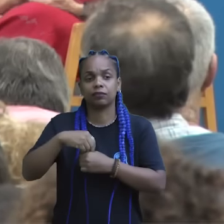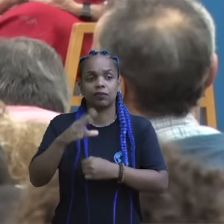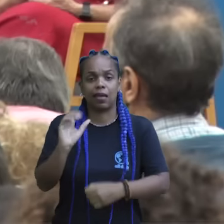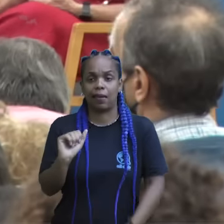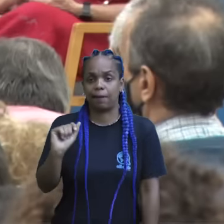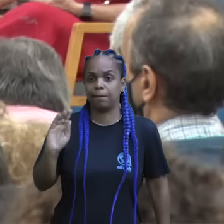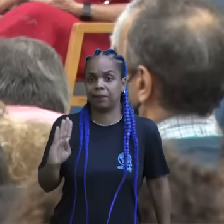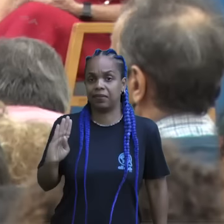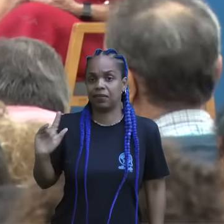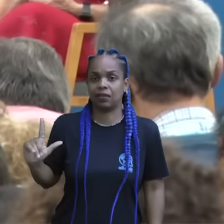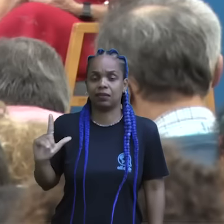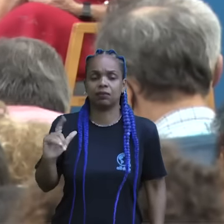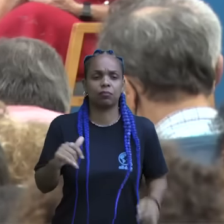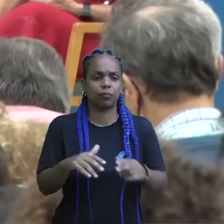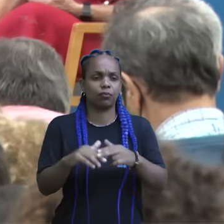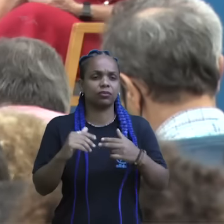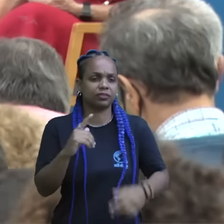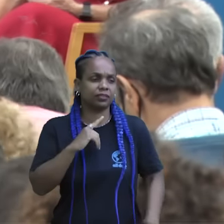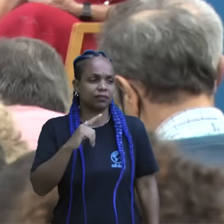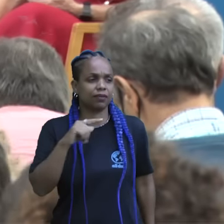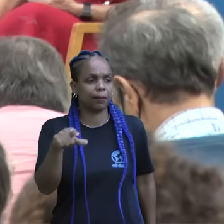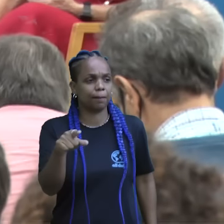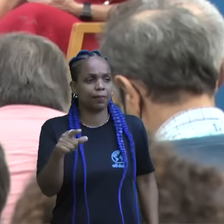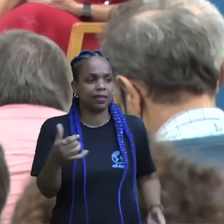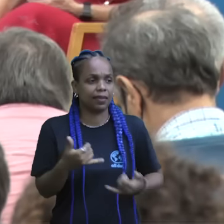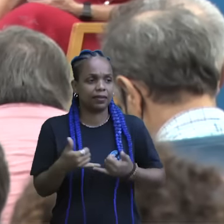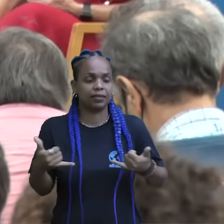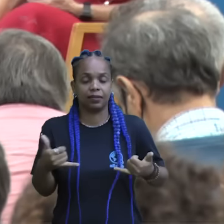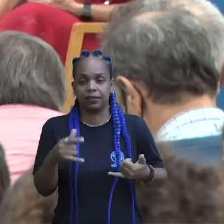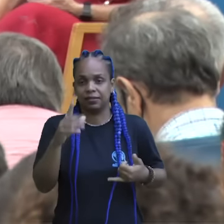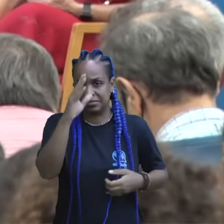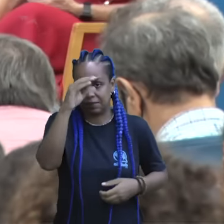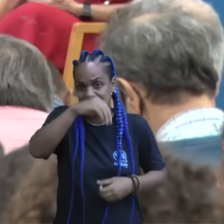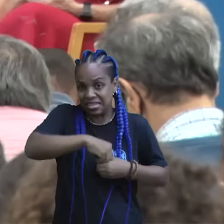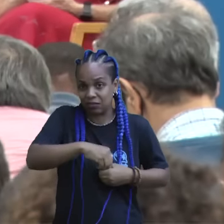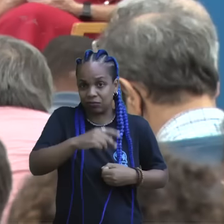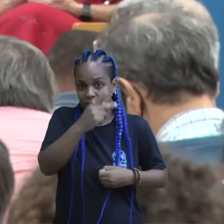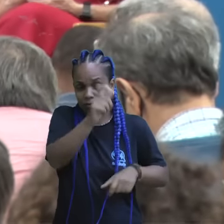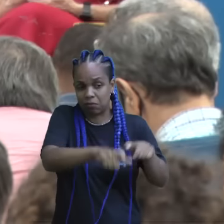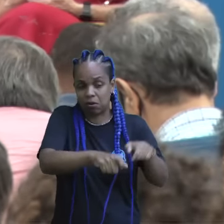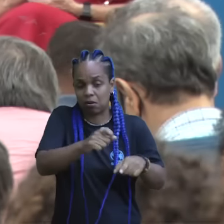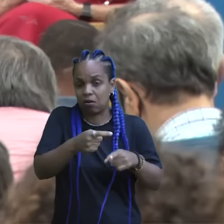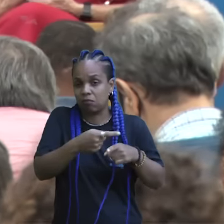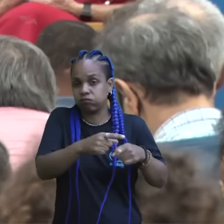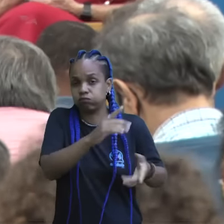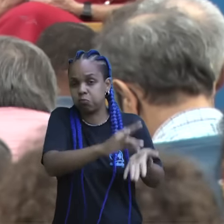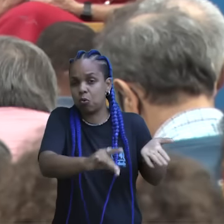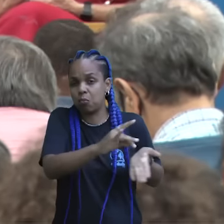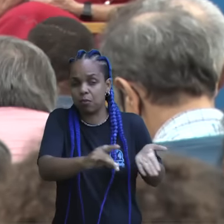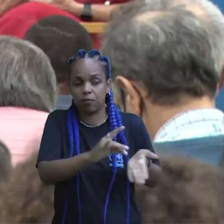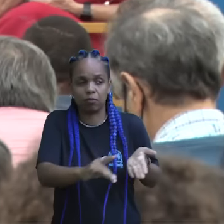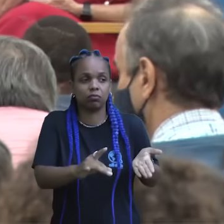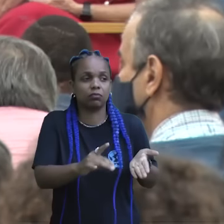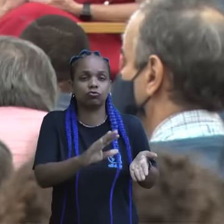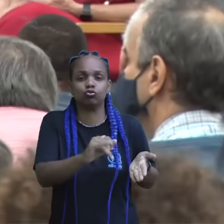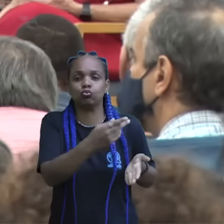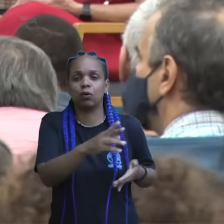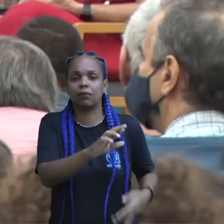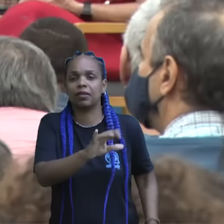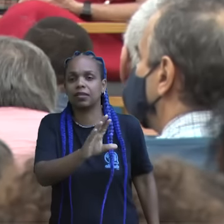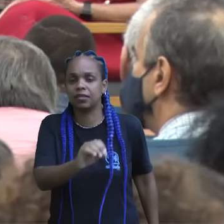Viriato Correia, João do Rio, mais tarde, algumas gerações posteriores, o José Montelo, eles acusavam o Lima de um